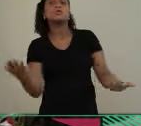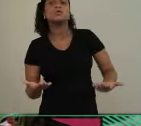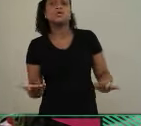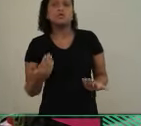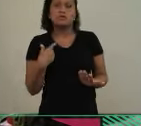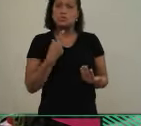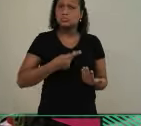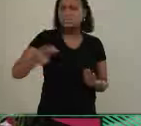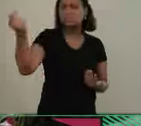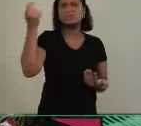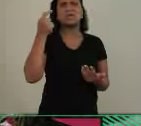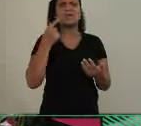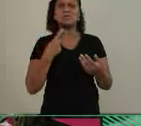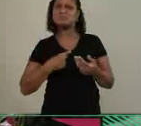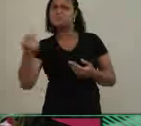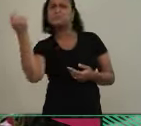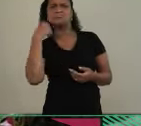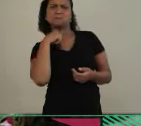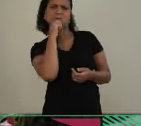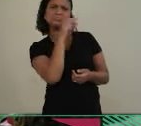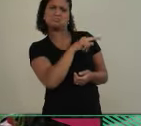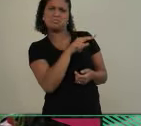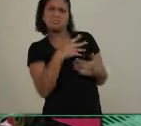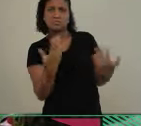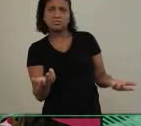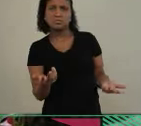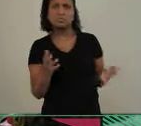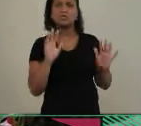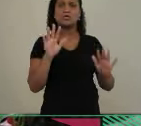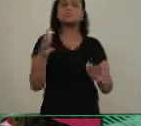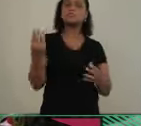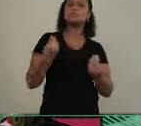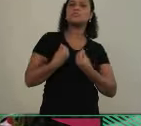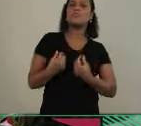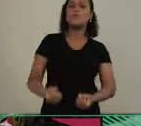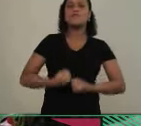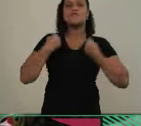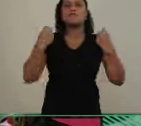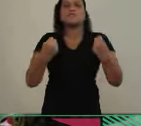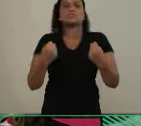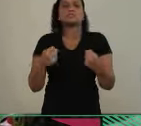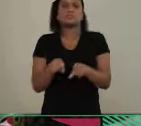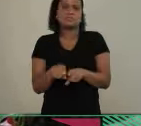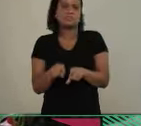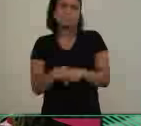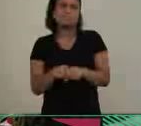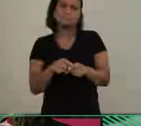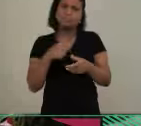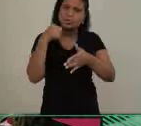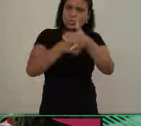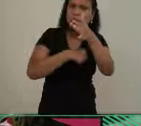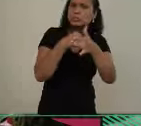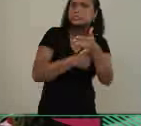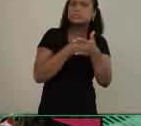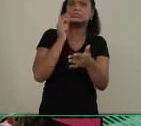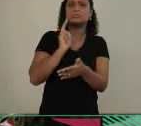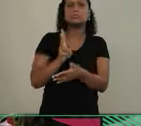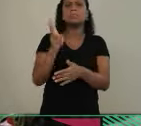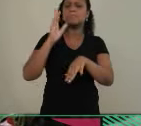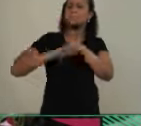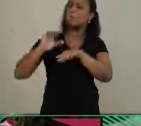né? E principalmente agora que eu saio muito mais sem eles, isso me deu